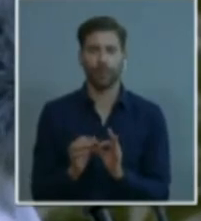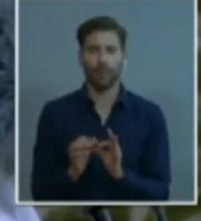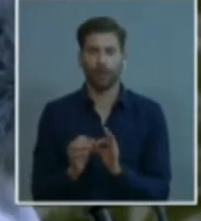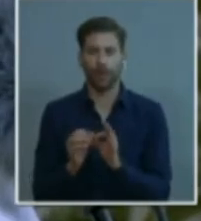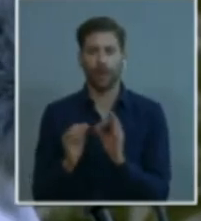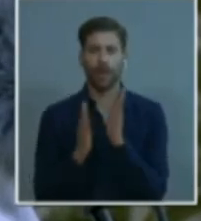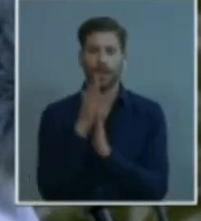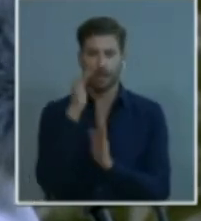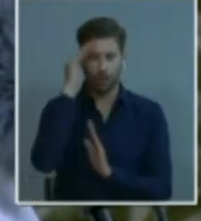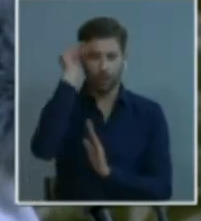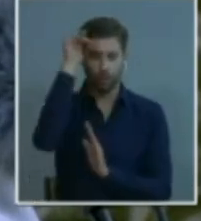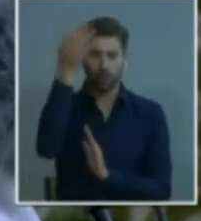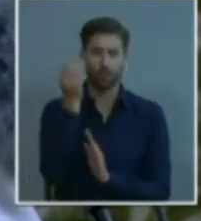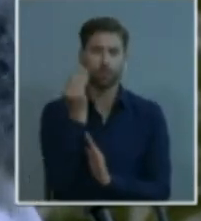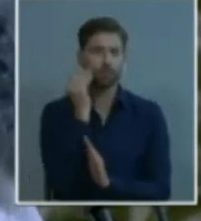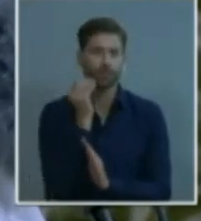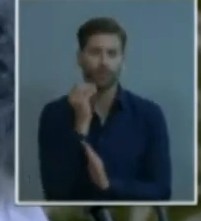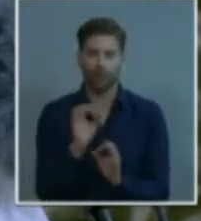futuro.